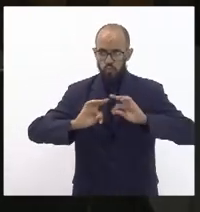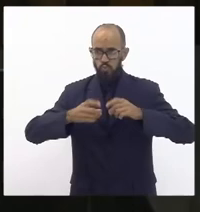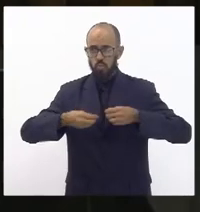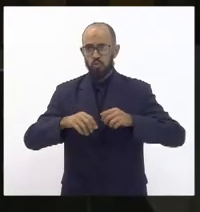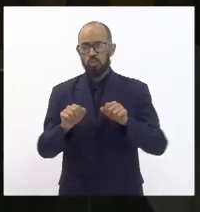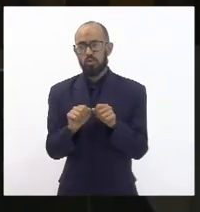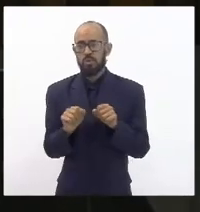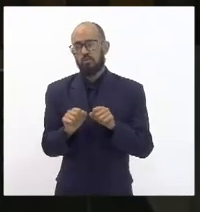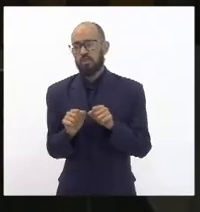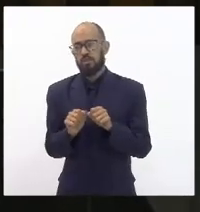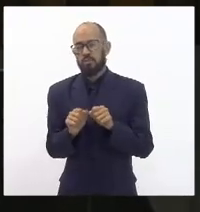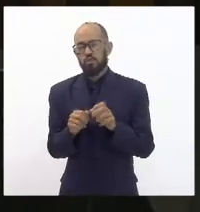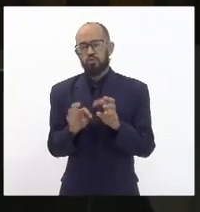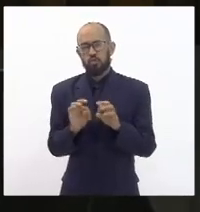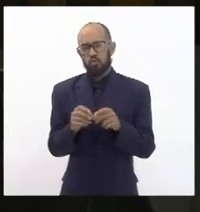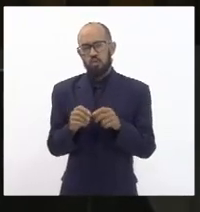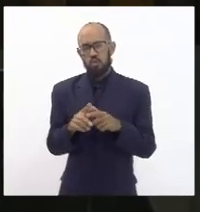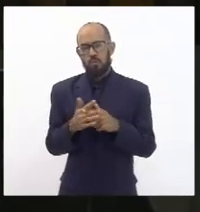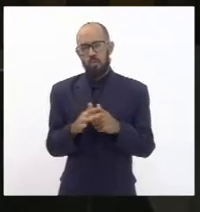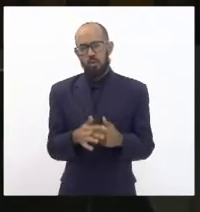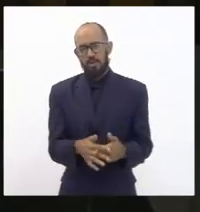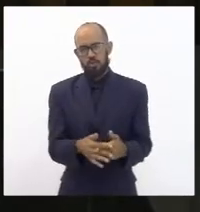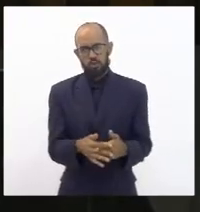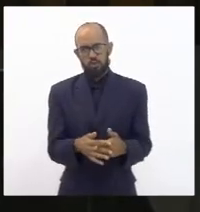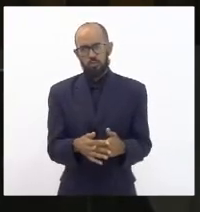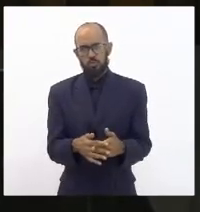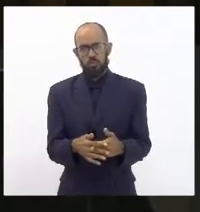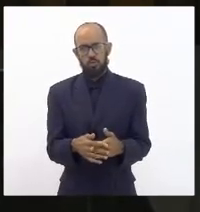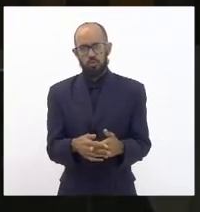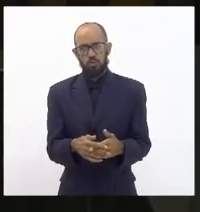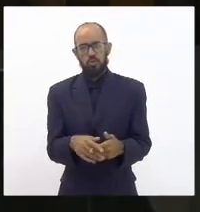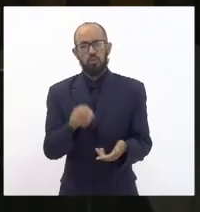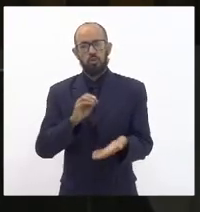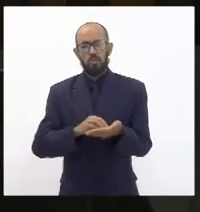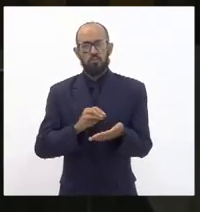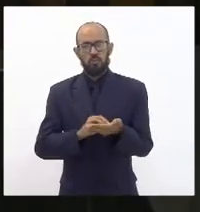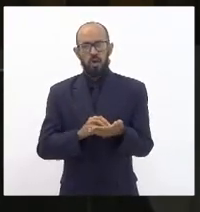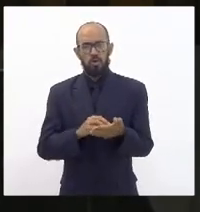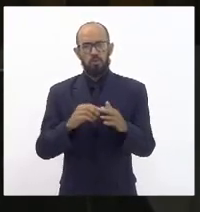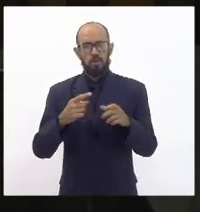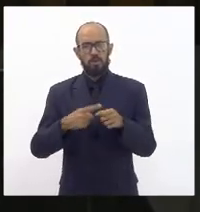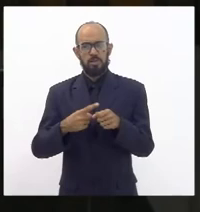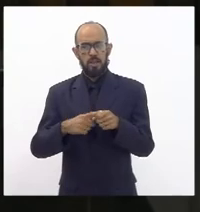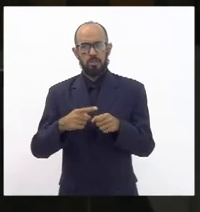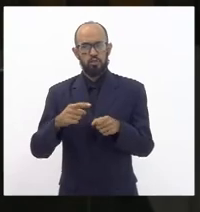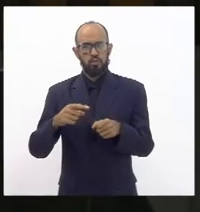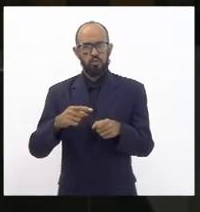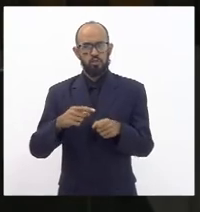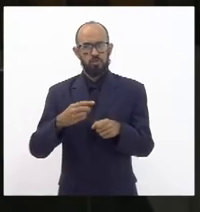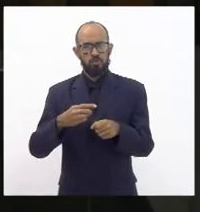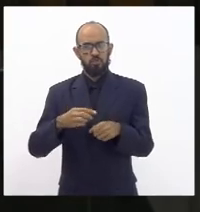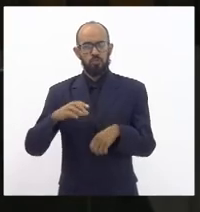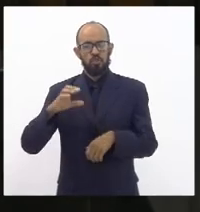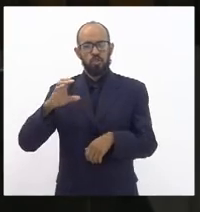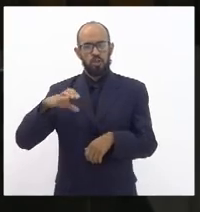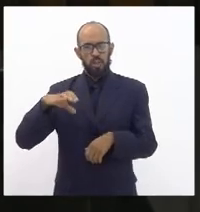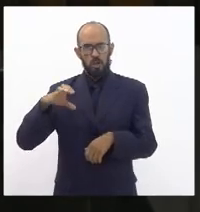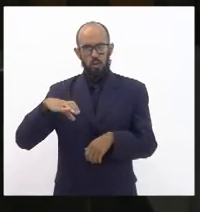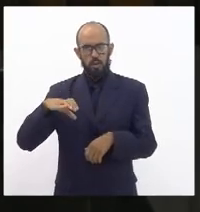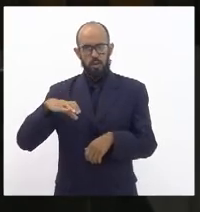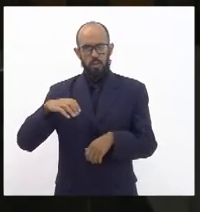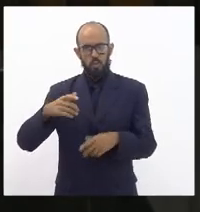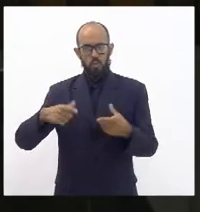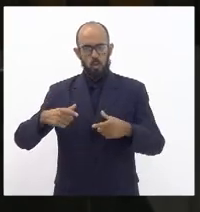é de tudo que foi corrigir Olá tudo que não vai ser corrigido pela cidade de Niterói minha cidade querida onde eu nasci foi criado